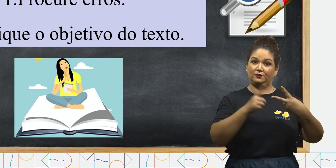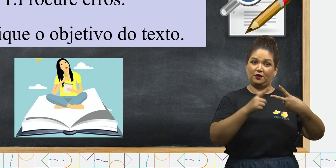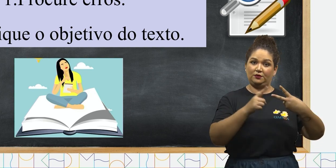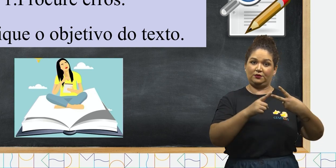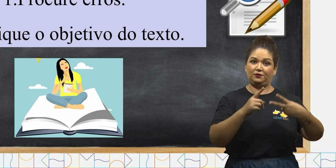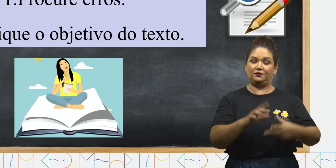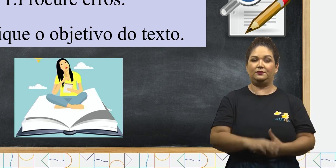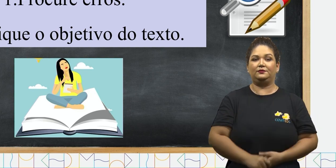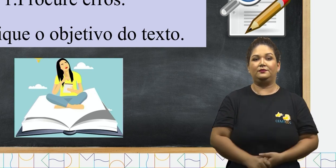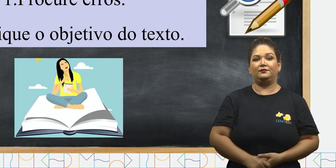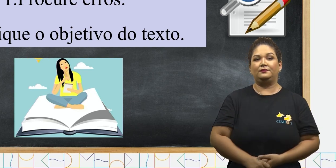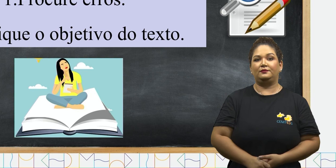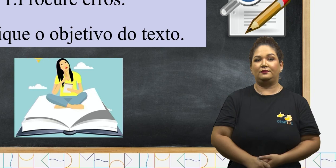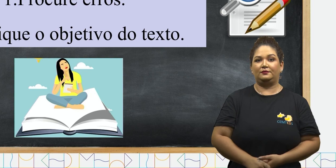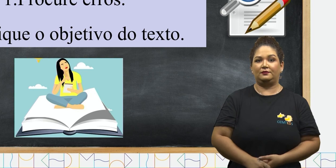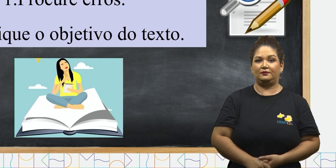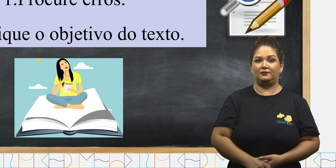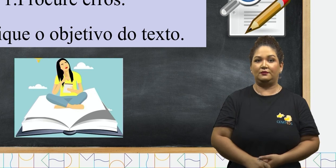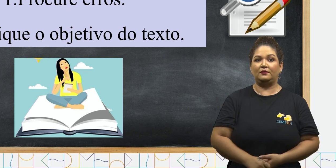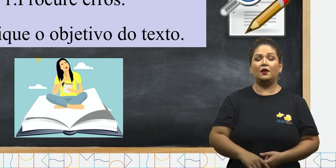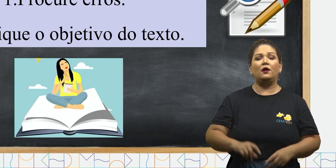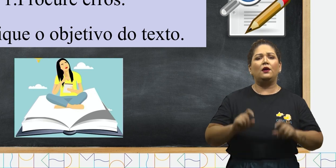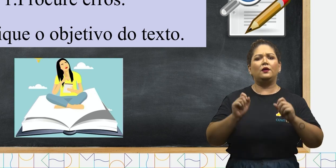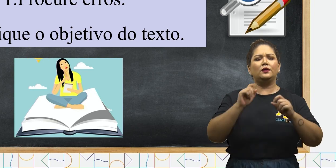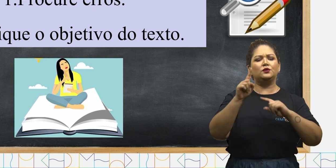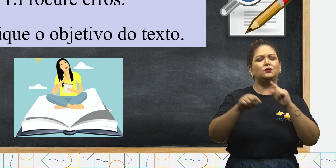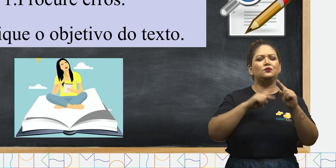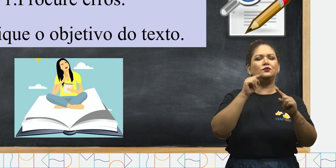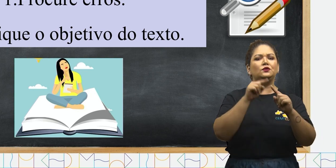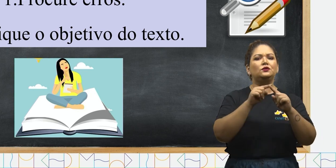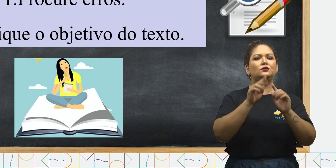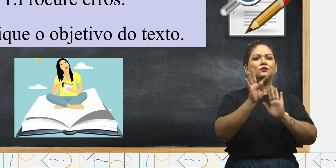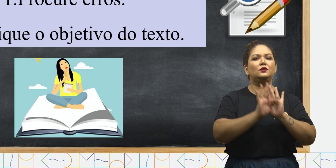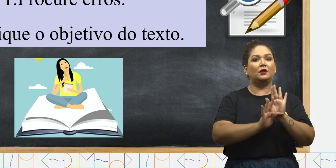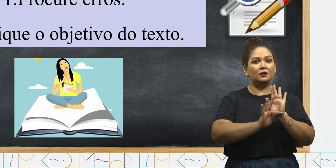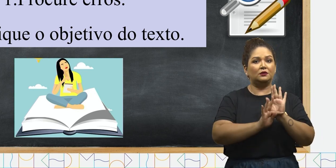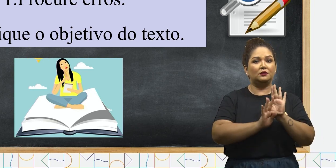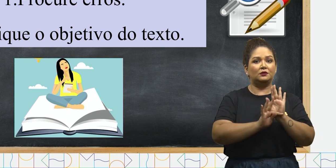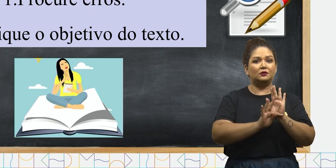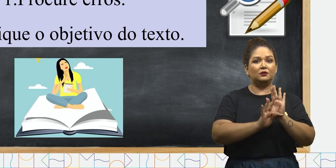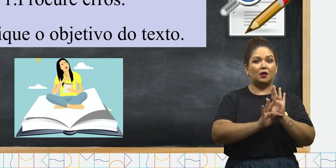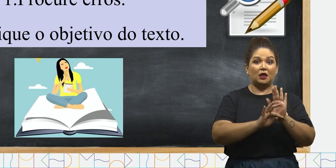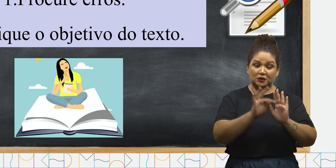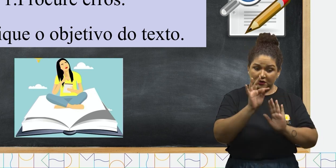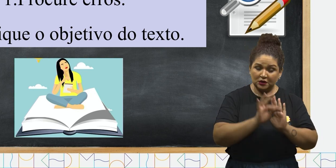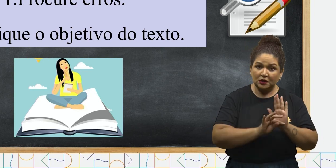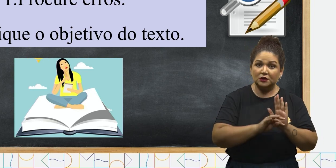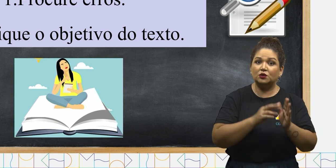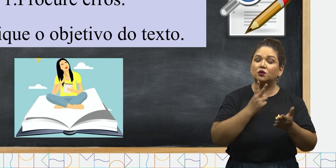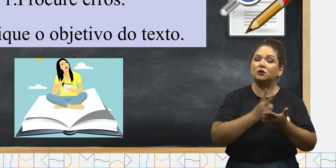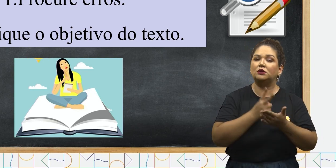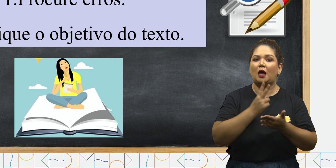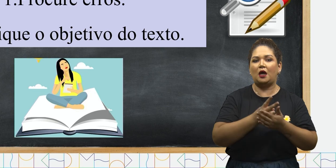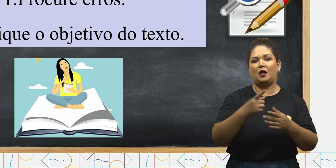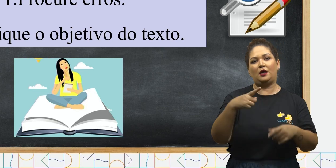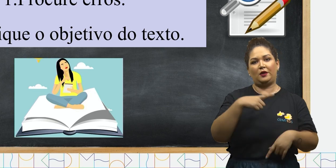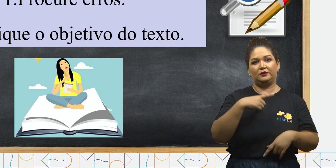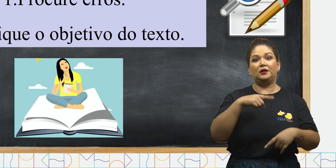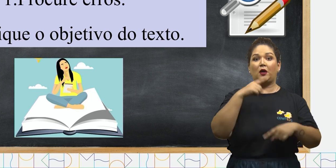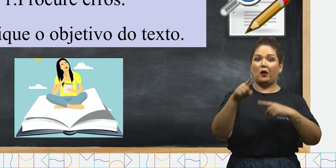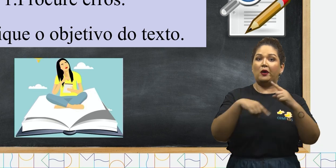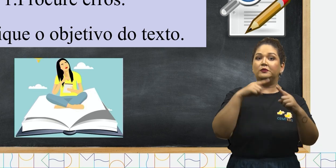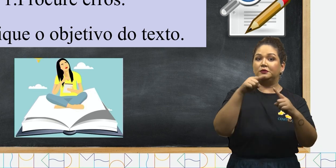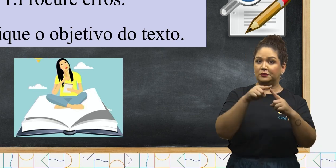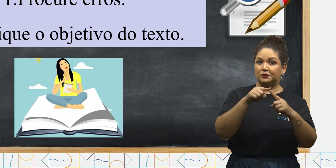Passo número 2. Verifique o objetivo do texto. Todo texto tem uma